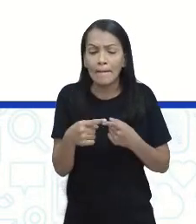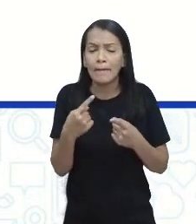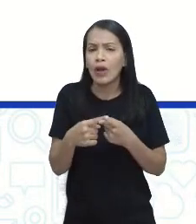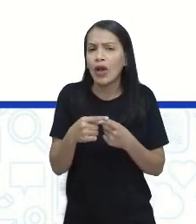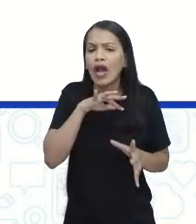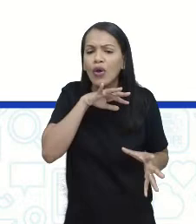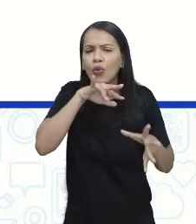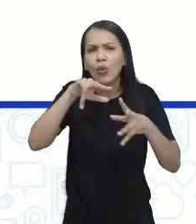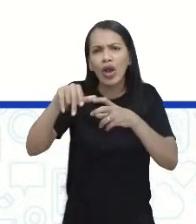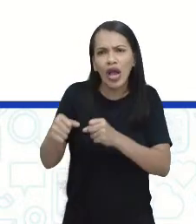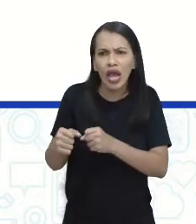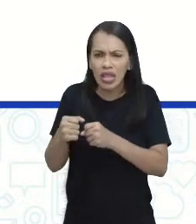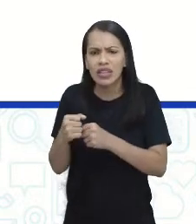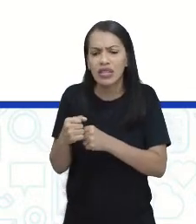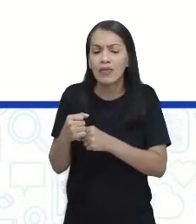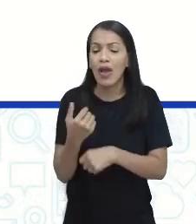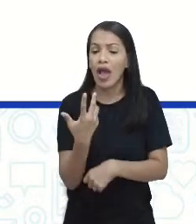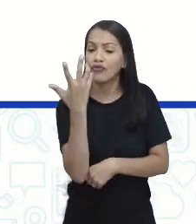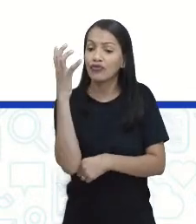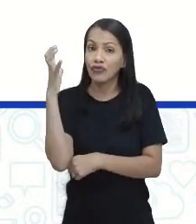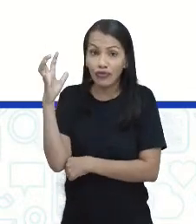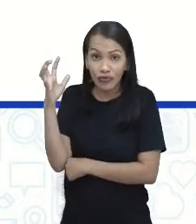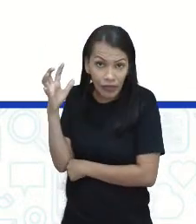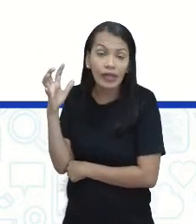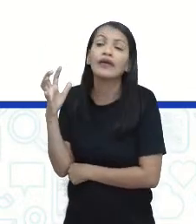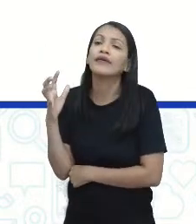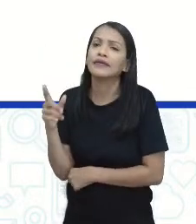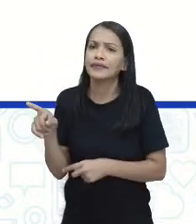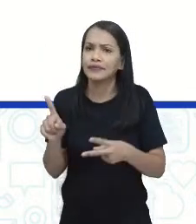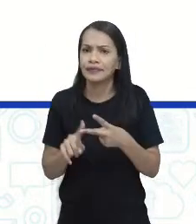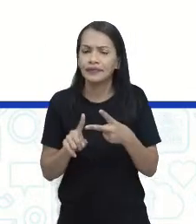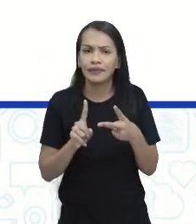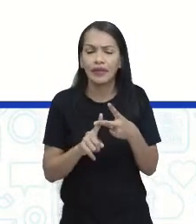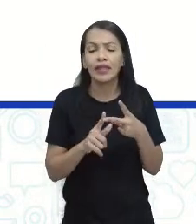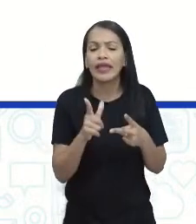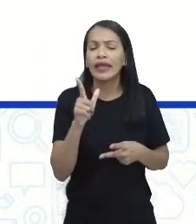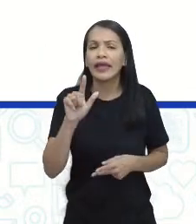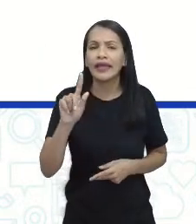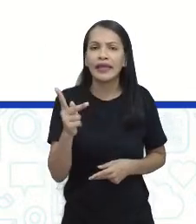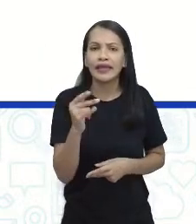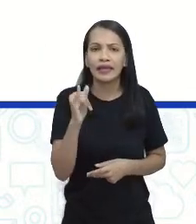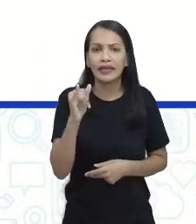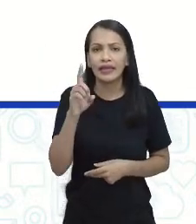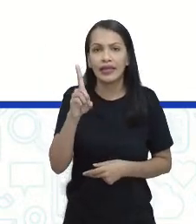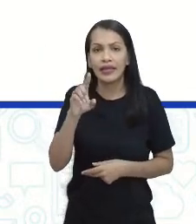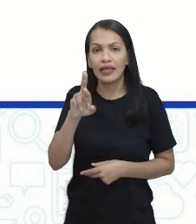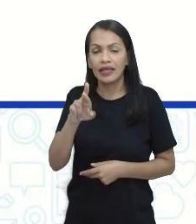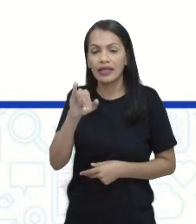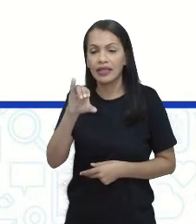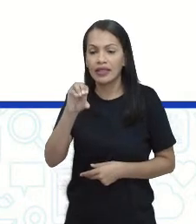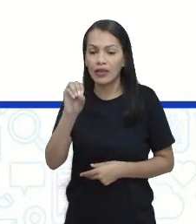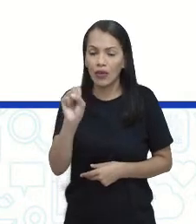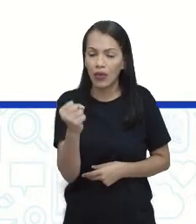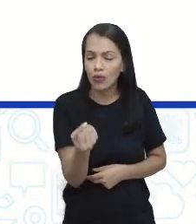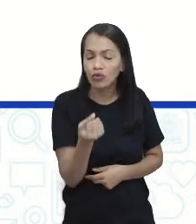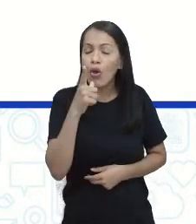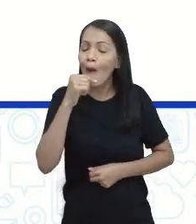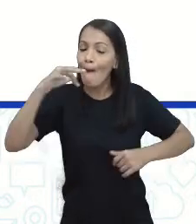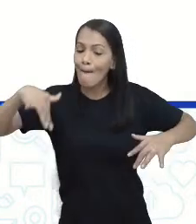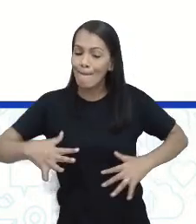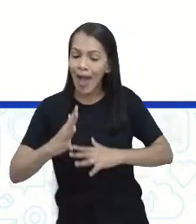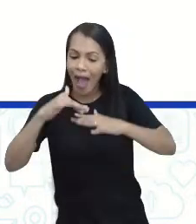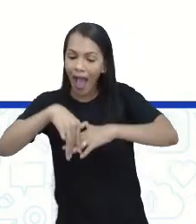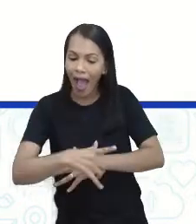quem? Animais e vegetais, né? Recursos hídricos, os mares, os rios, os